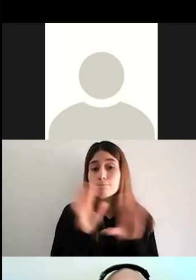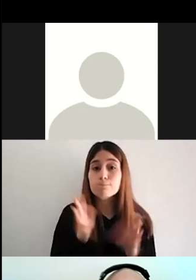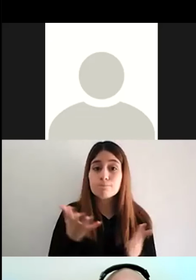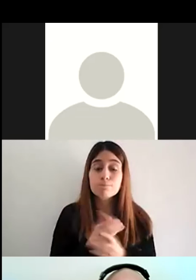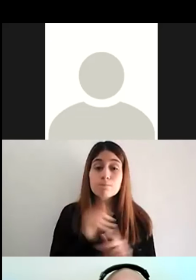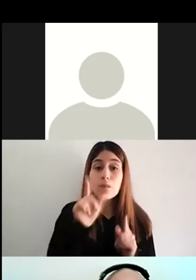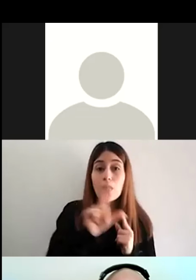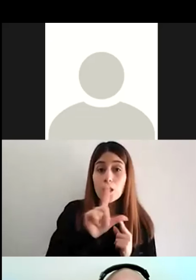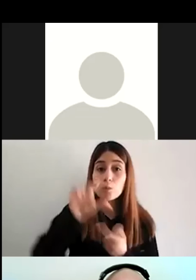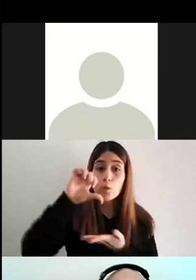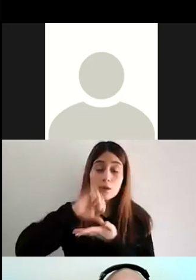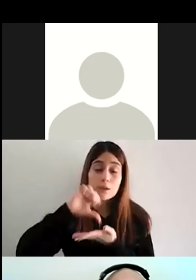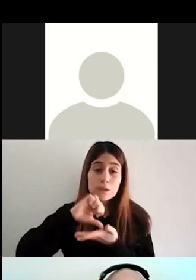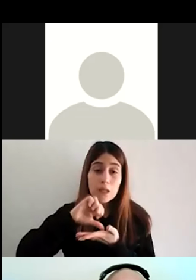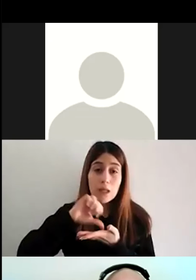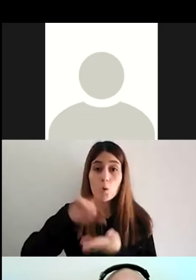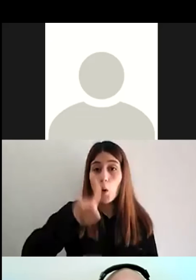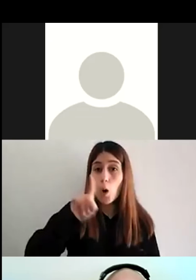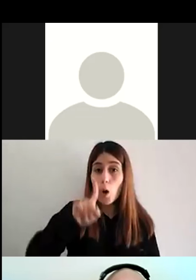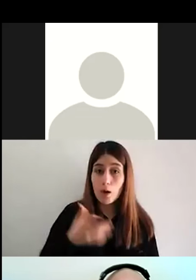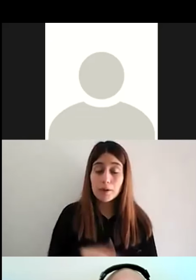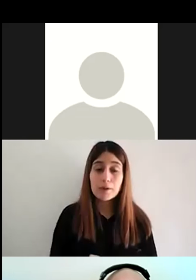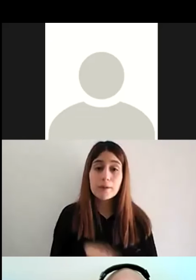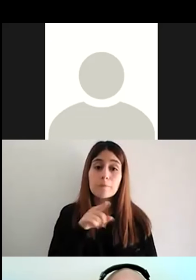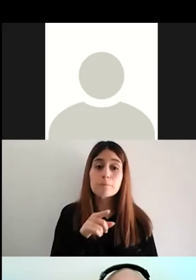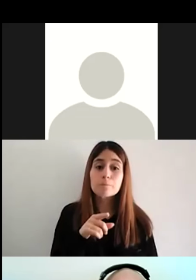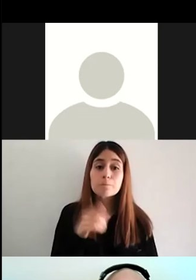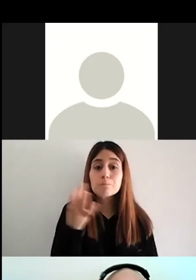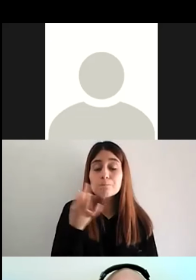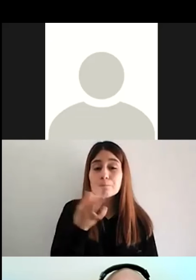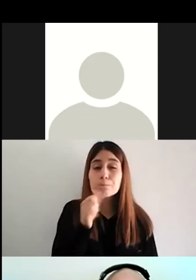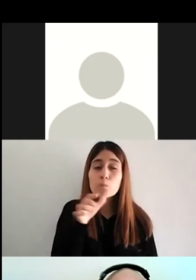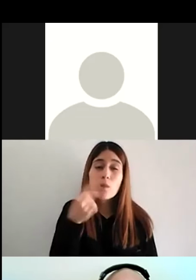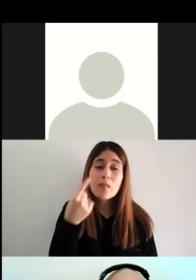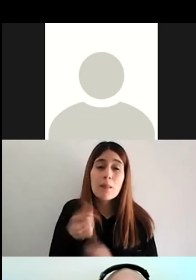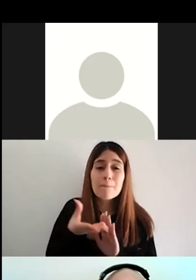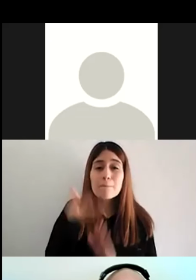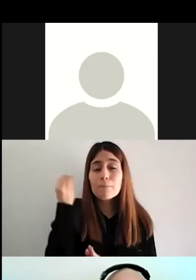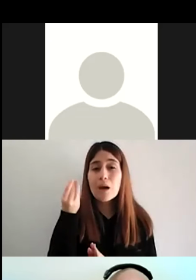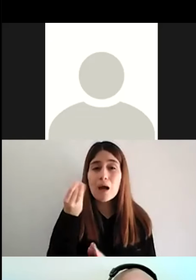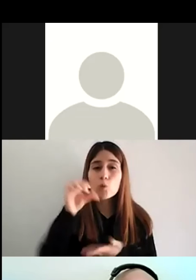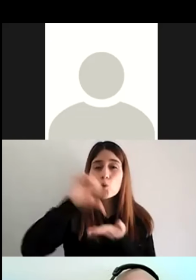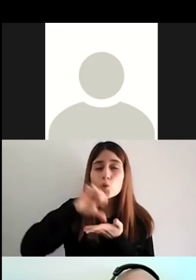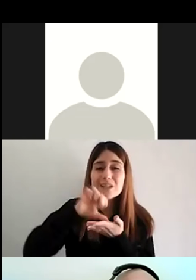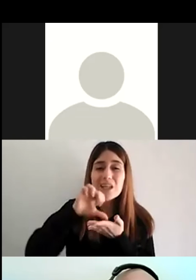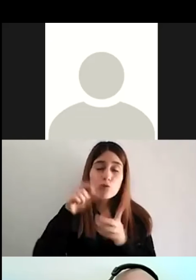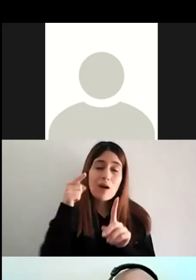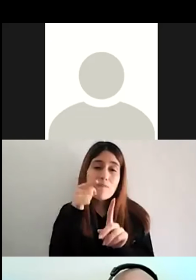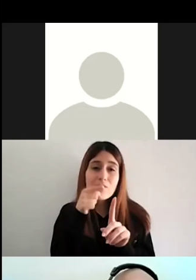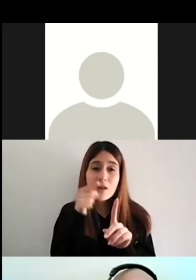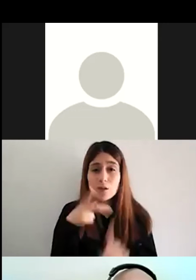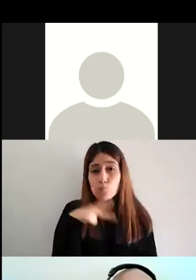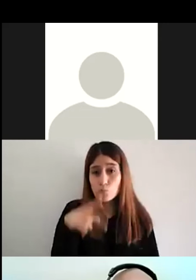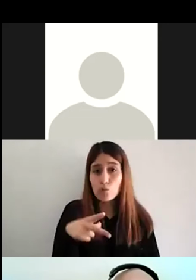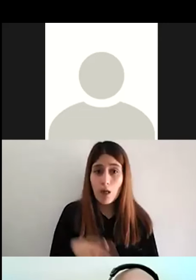a Lisboa, Centro e a região do Norte, que são onde se concentram também os centros de referência em